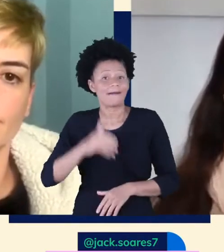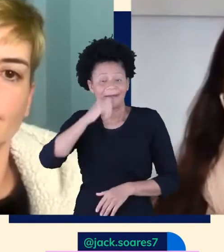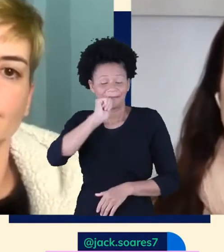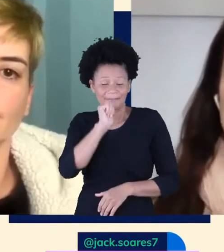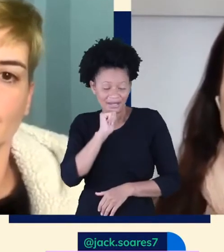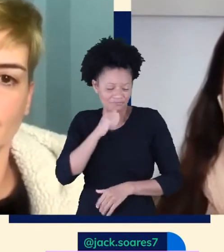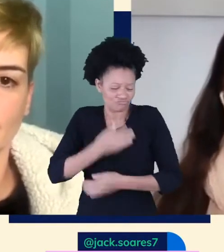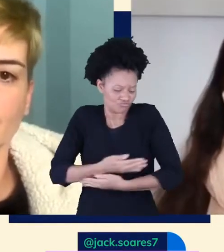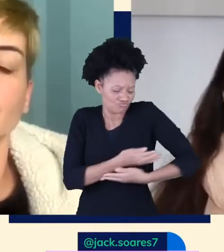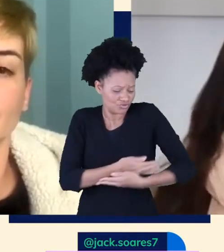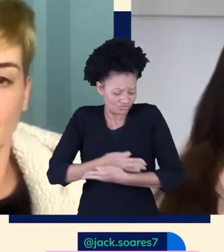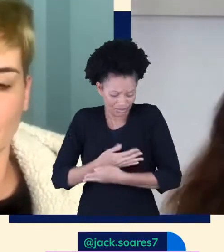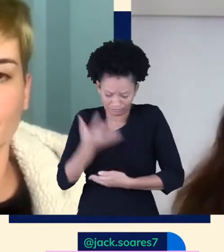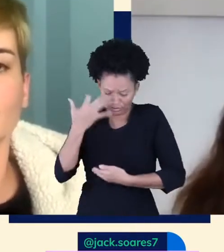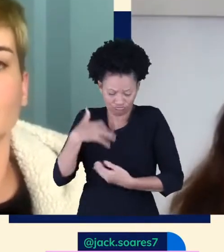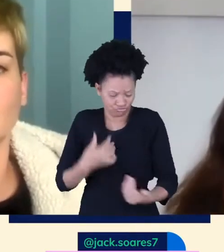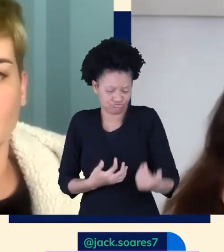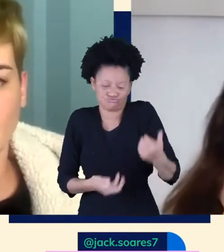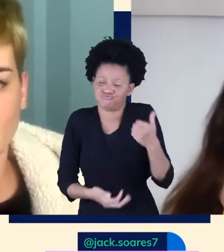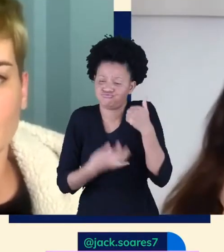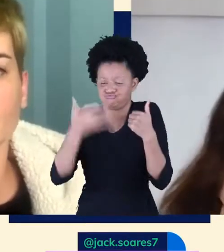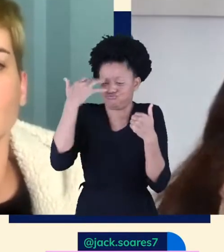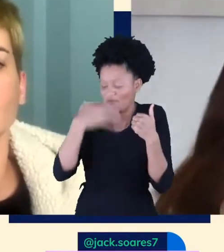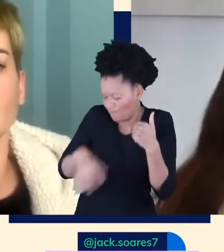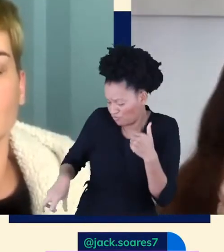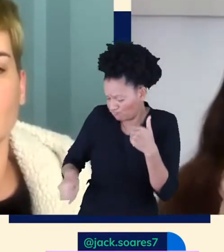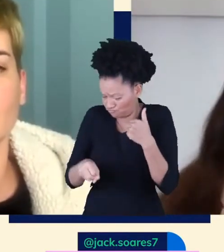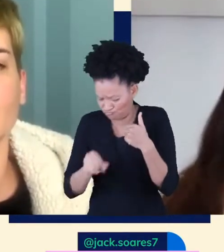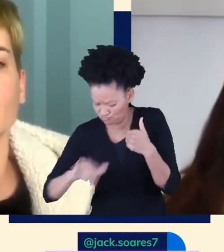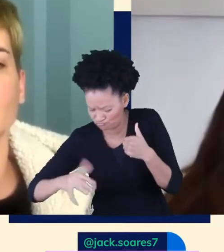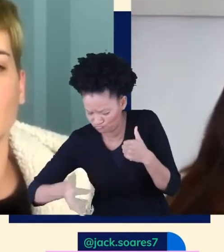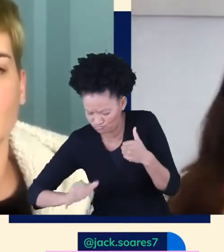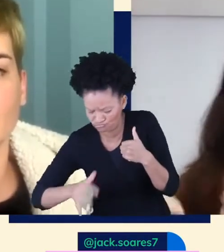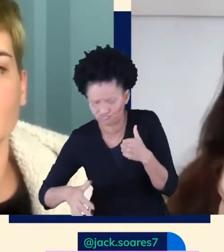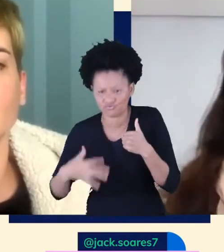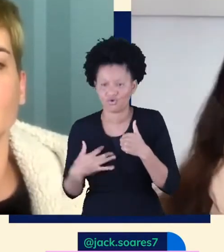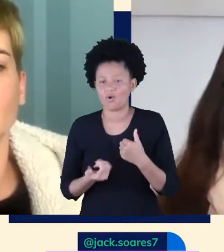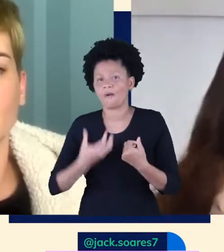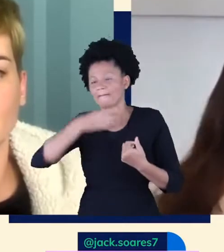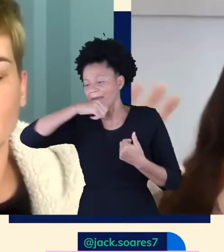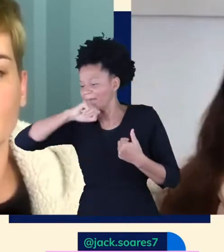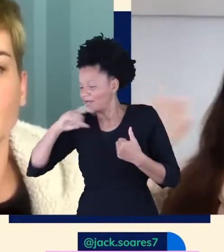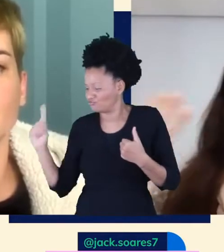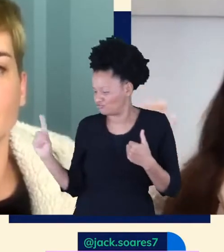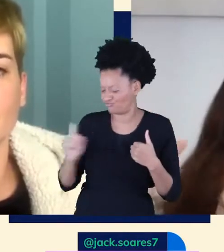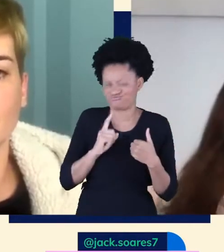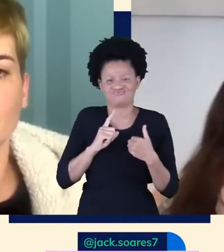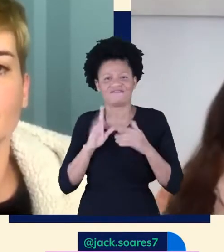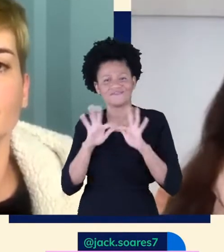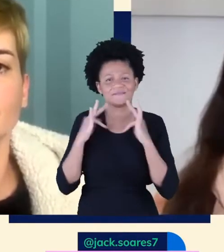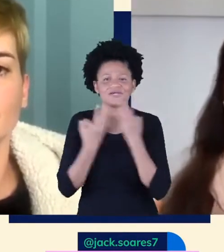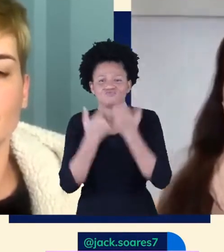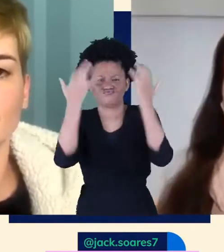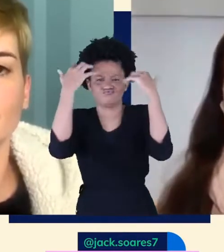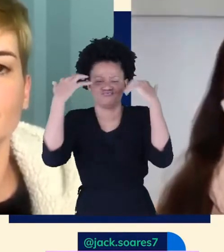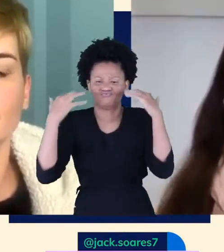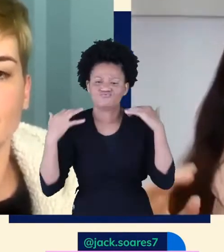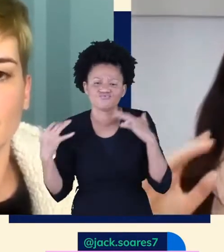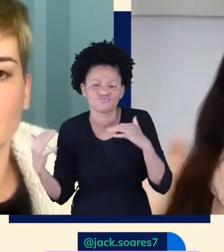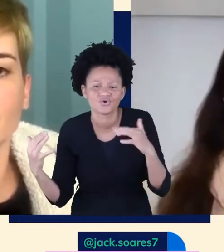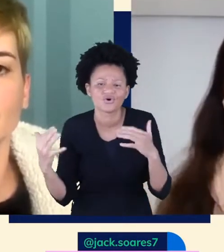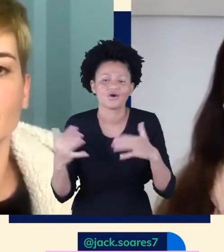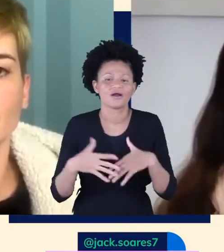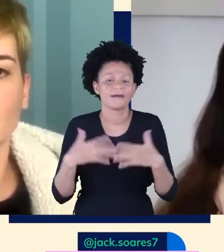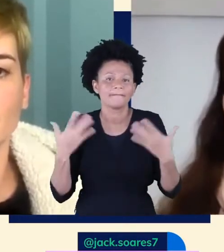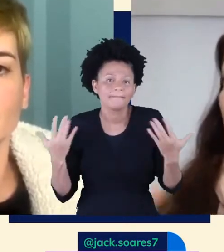já traz o bebê, né? Já traz a criança pequena, e aí a mãe toma banho, ou o casal toma banho ali, todo mundo junto,